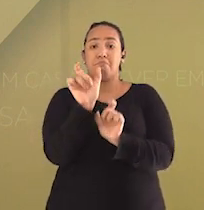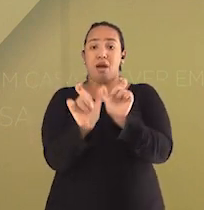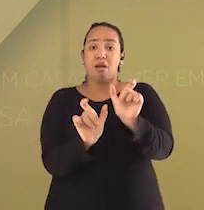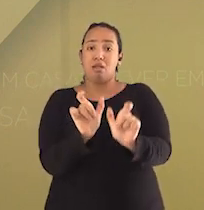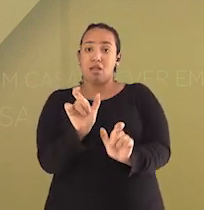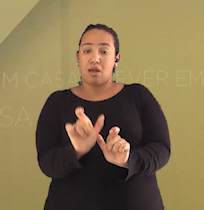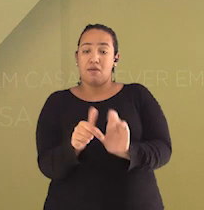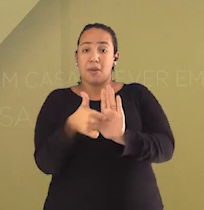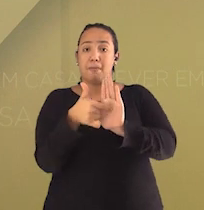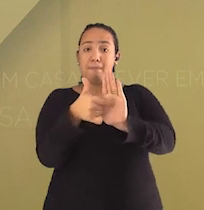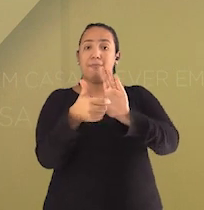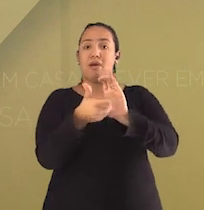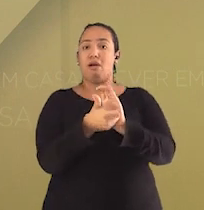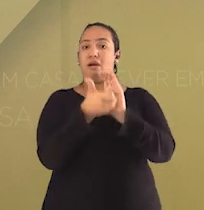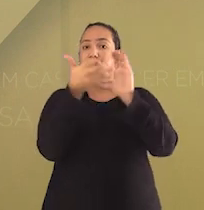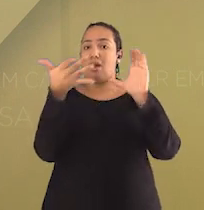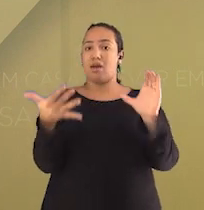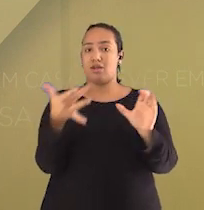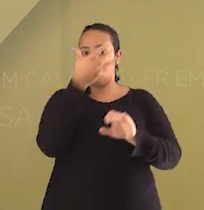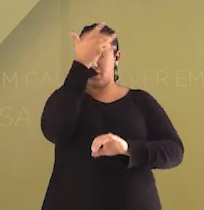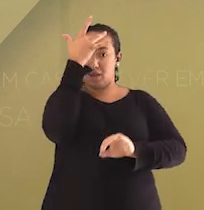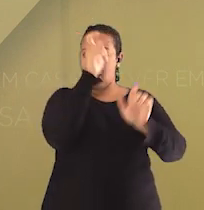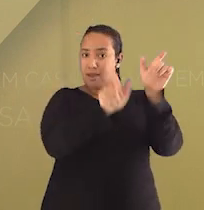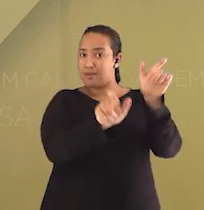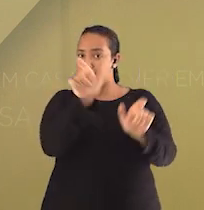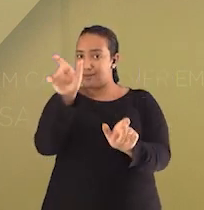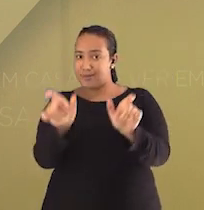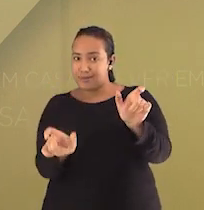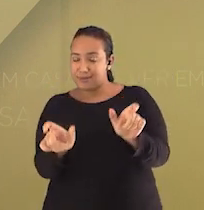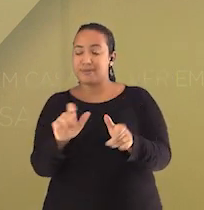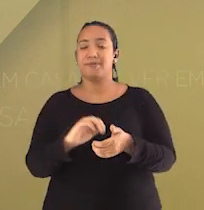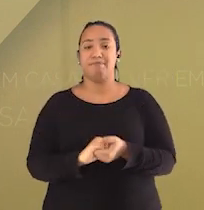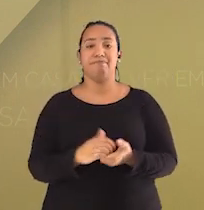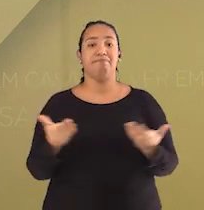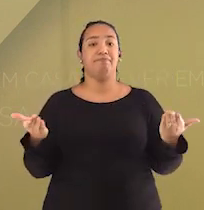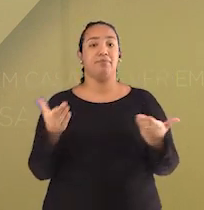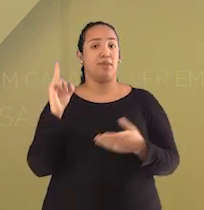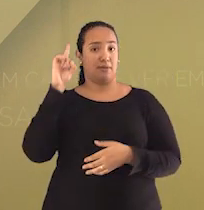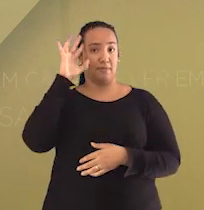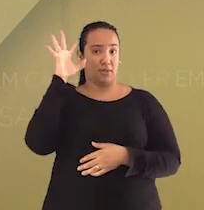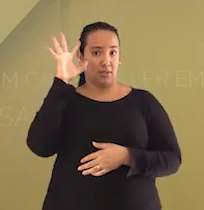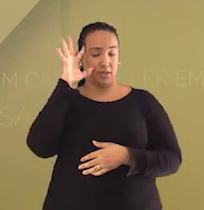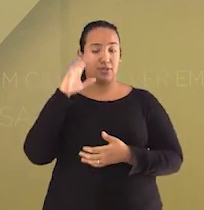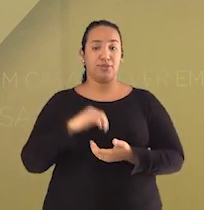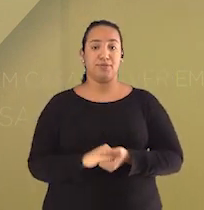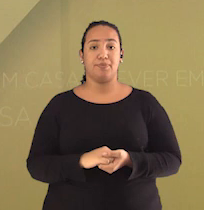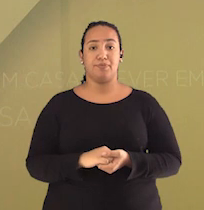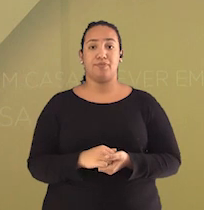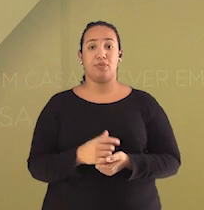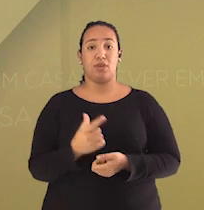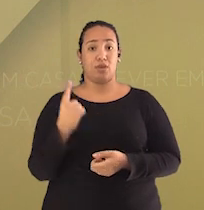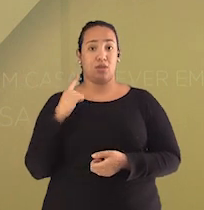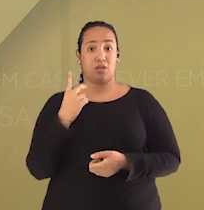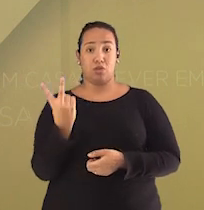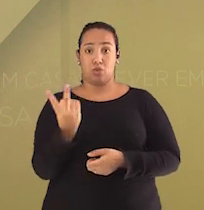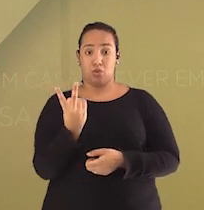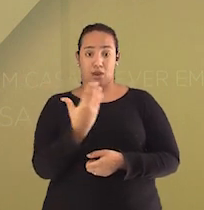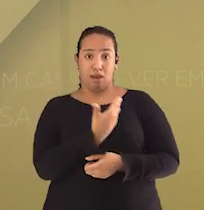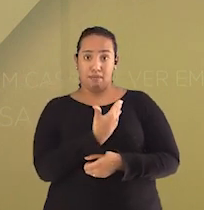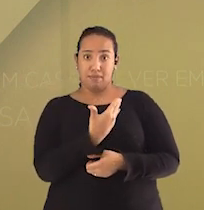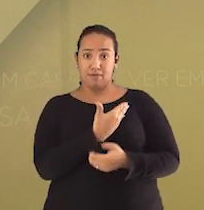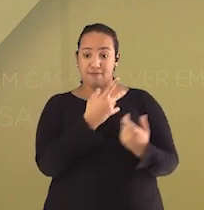dão características às pessoas ou qualquer outra coisa. Vamos imaginar dois amigos indo ao zoológico pela primeira